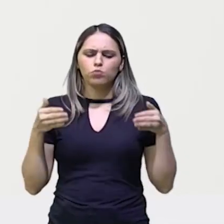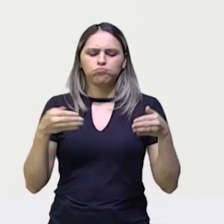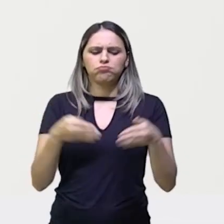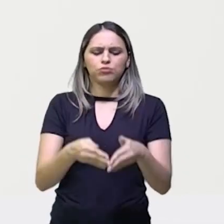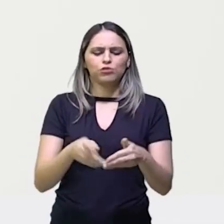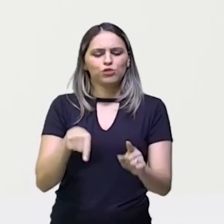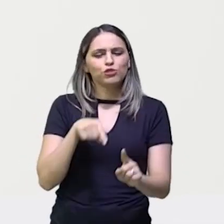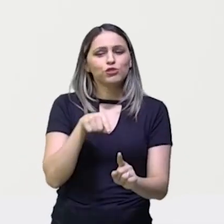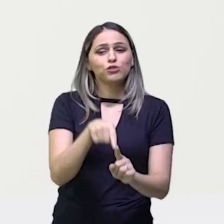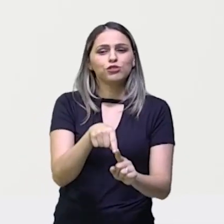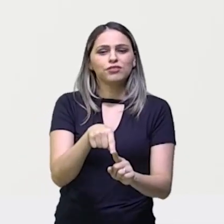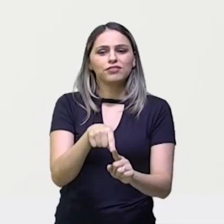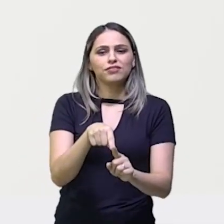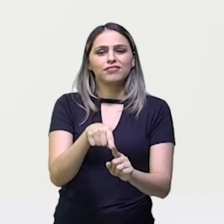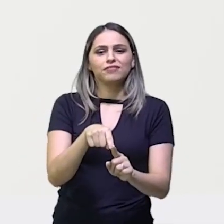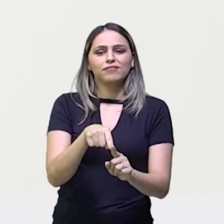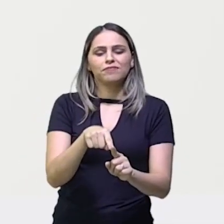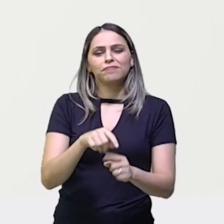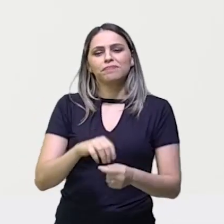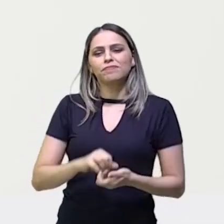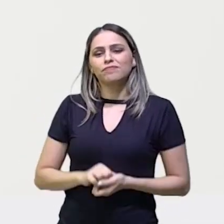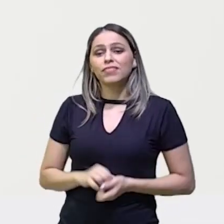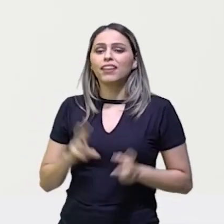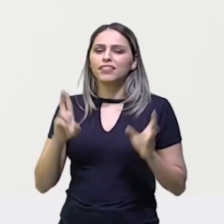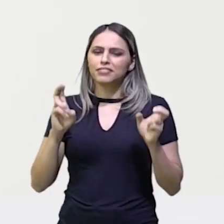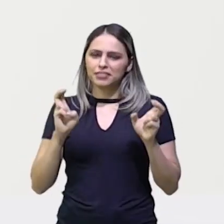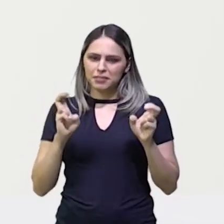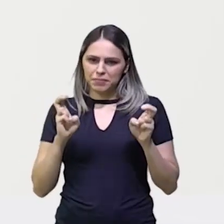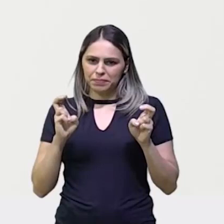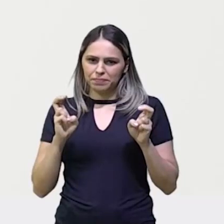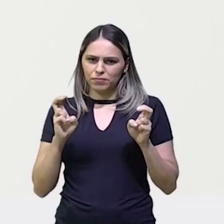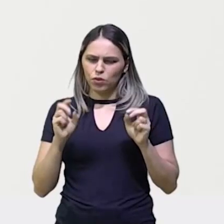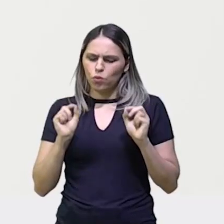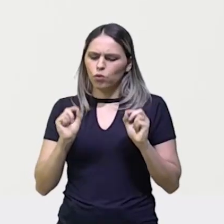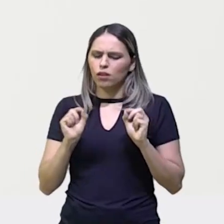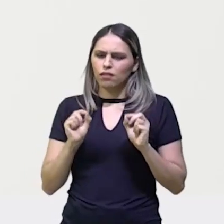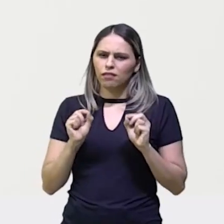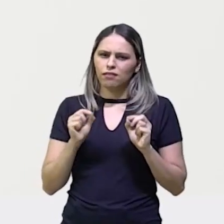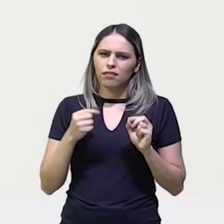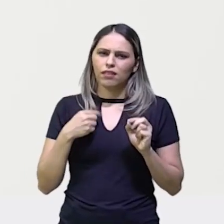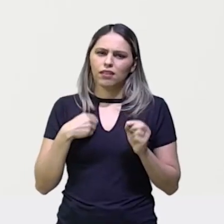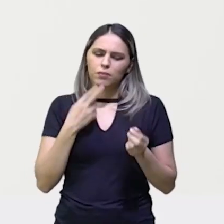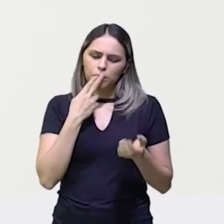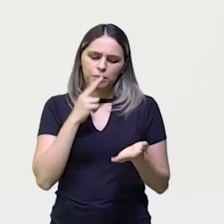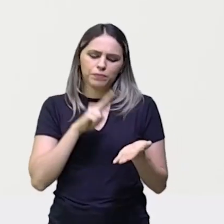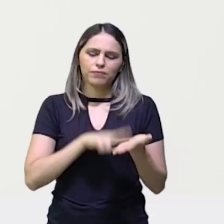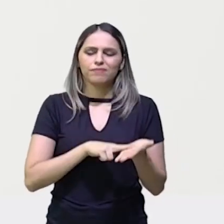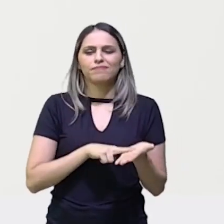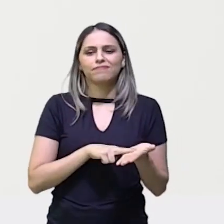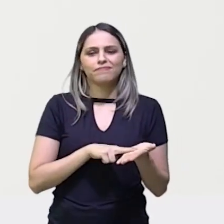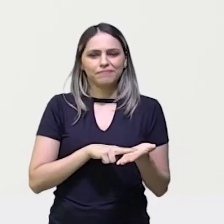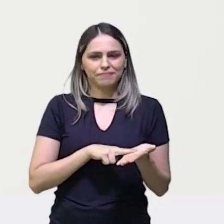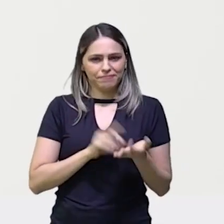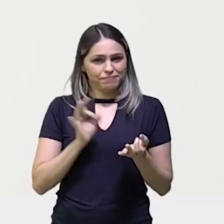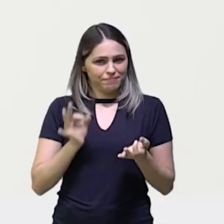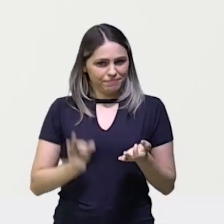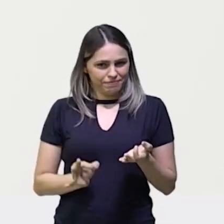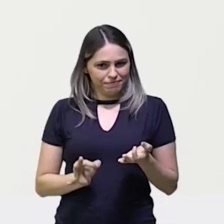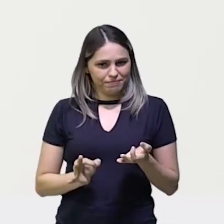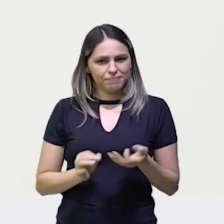carta. É o assunto do que, crianças? Da carta,